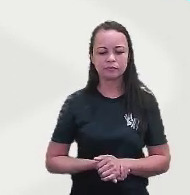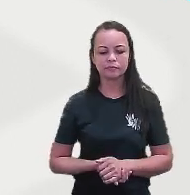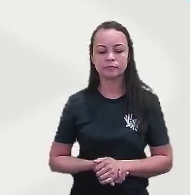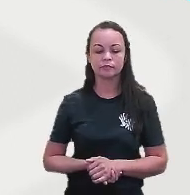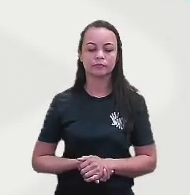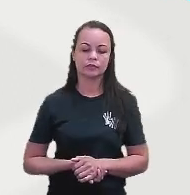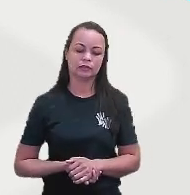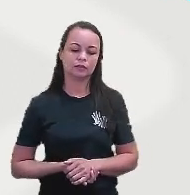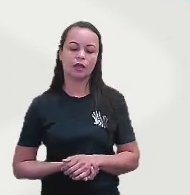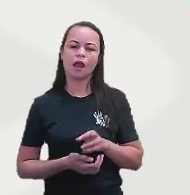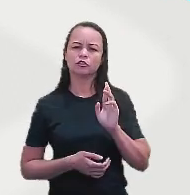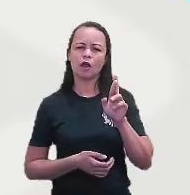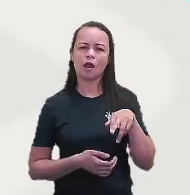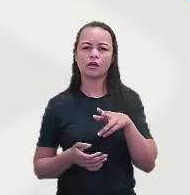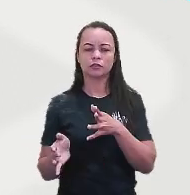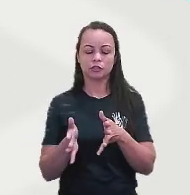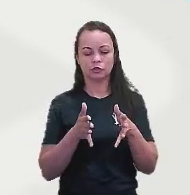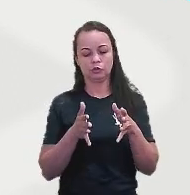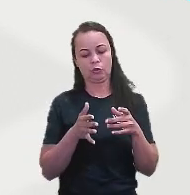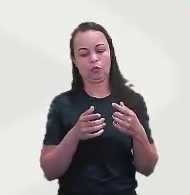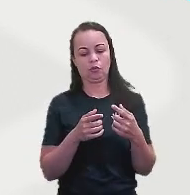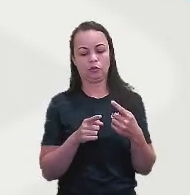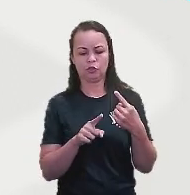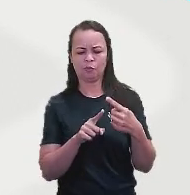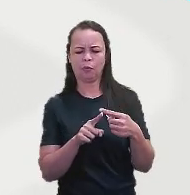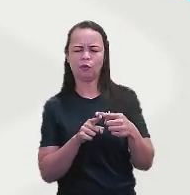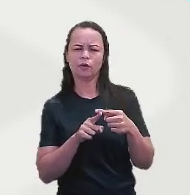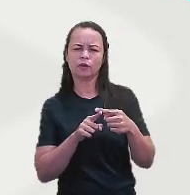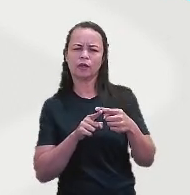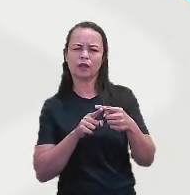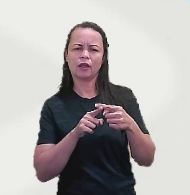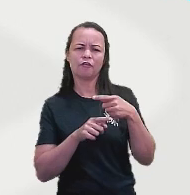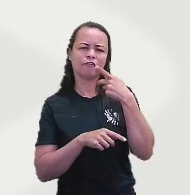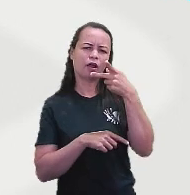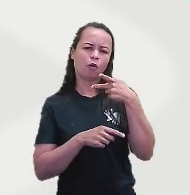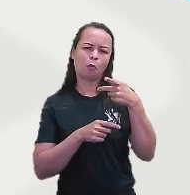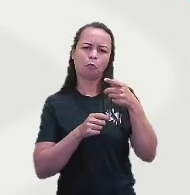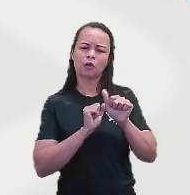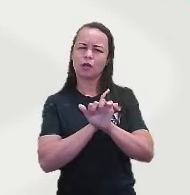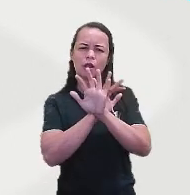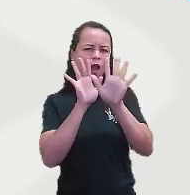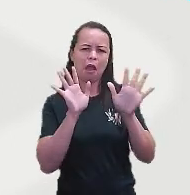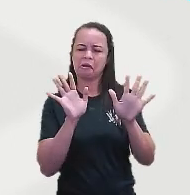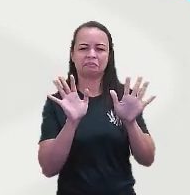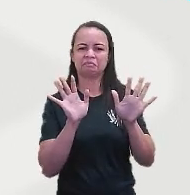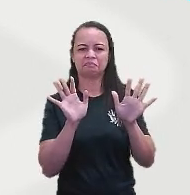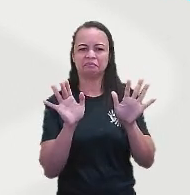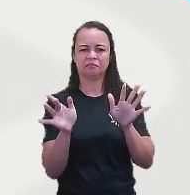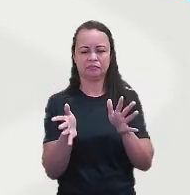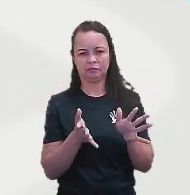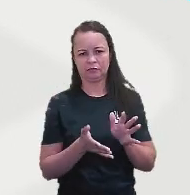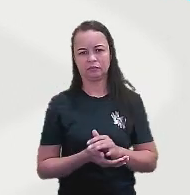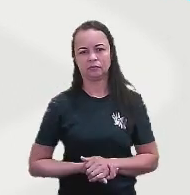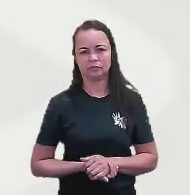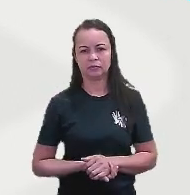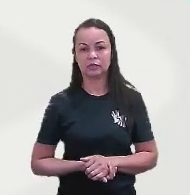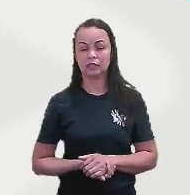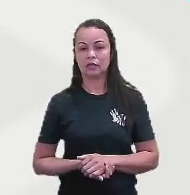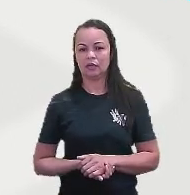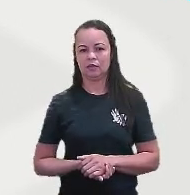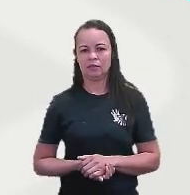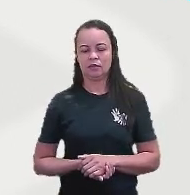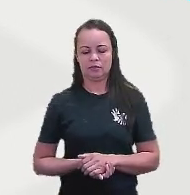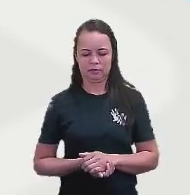as razões por que falou não ficaram claras. No caso, as razões pelas quais falou